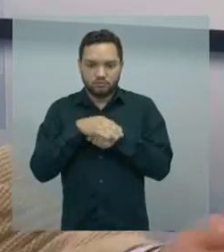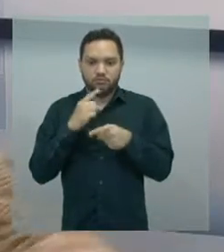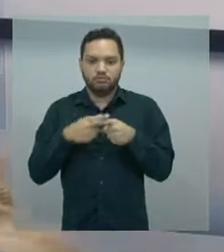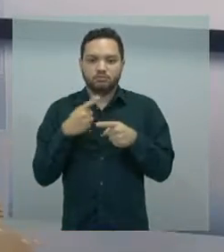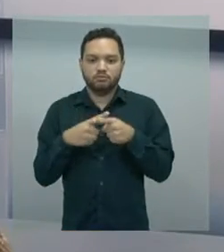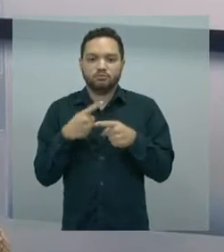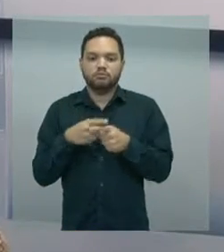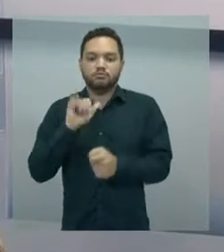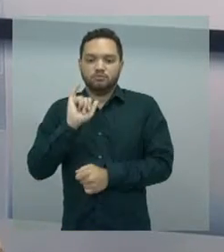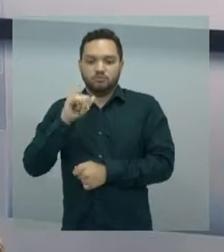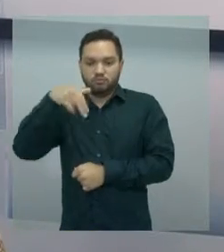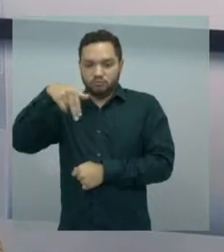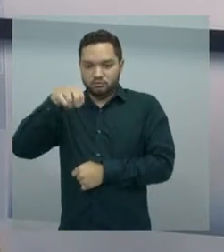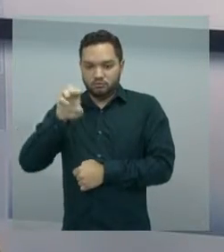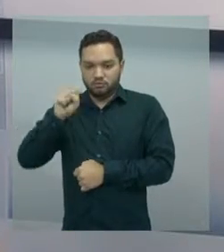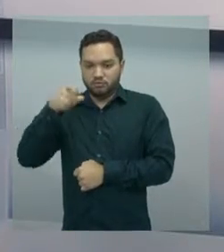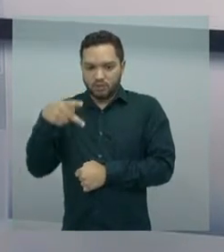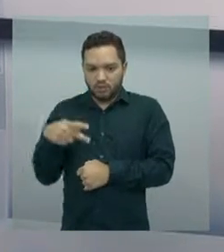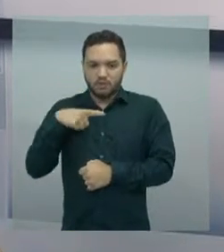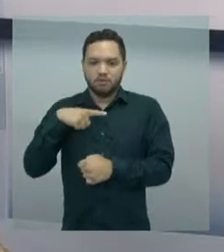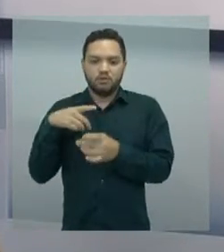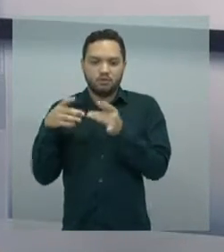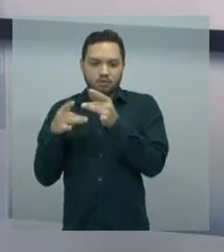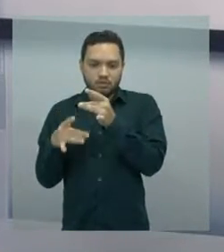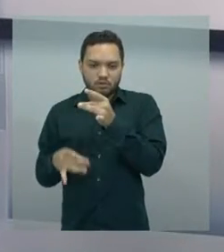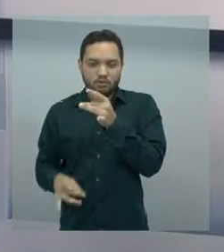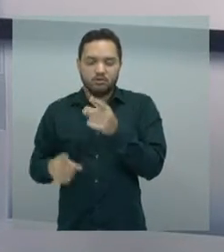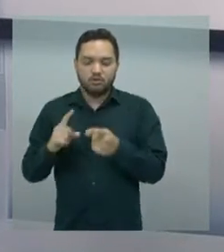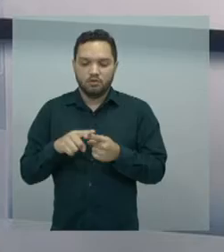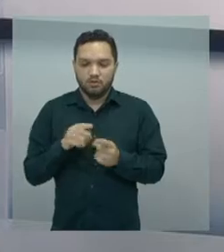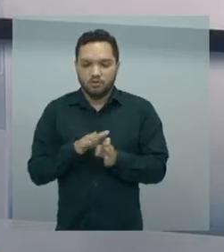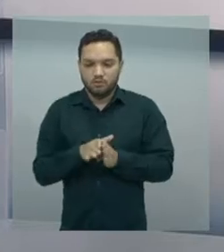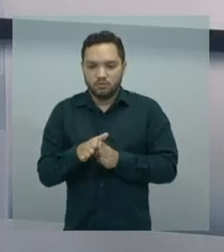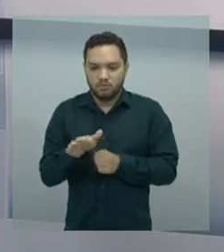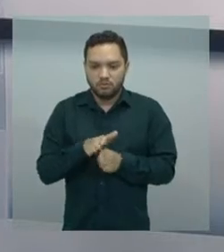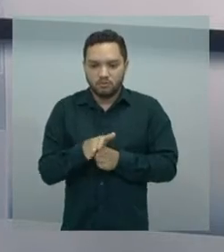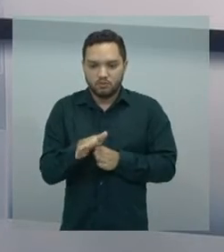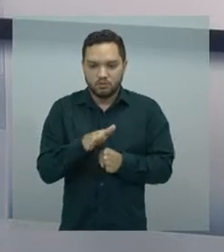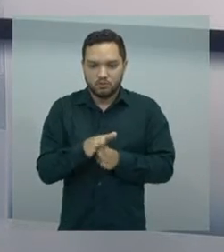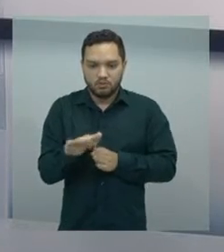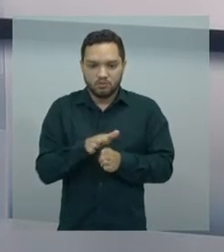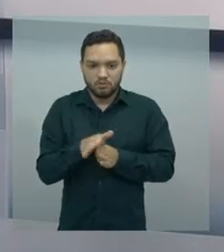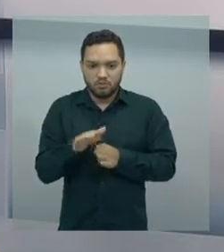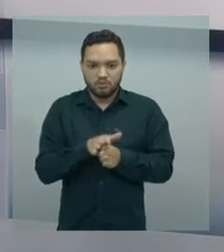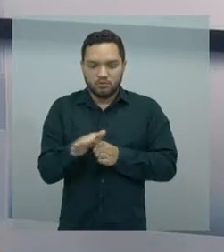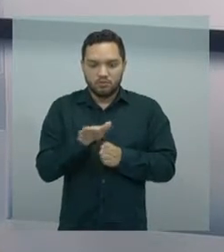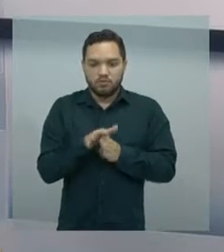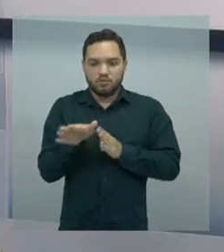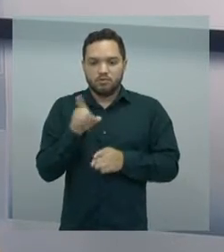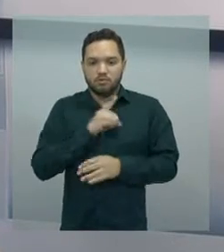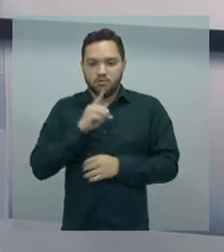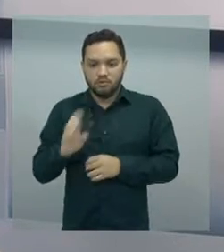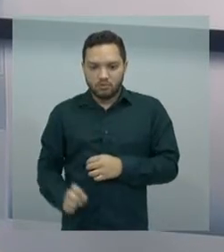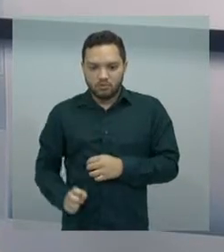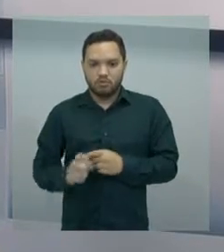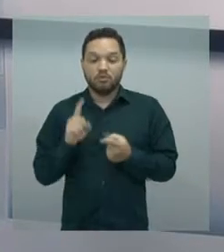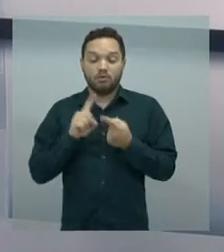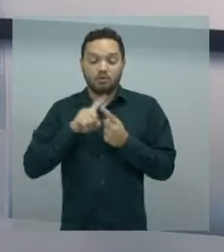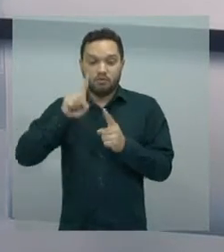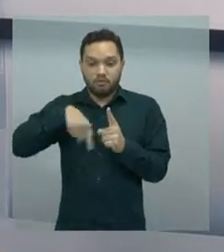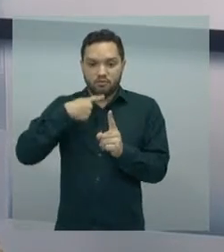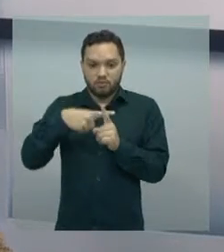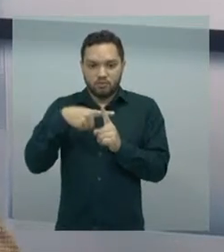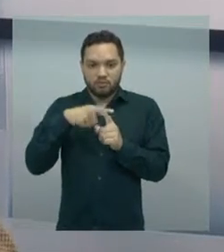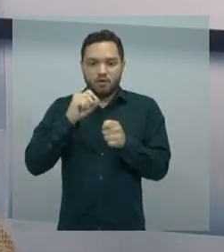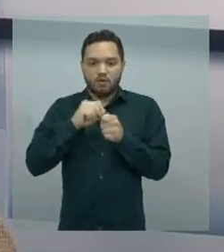todos esses dados, né, de dar assessoramento aos nossos representantes estaduais, ele ainda tem uma coisa fundamental. Ele